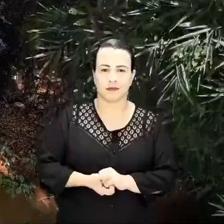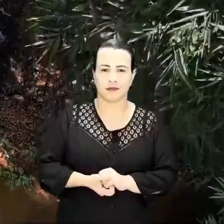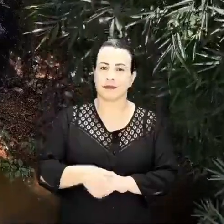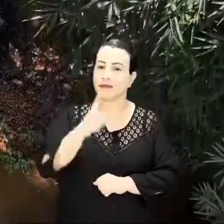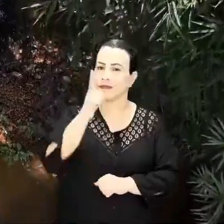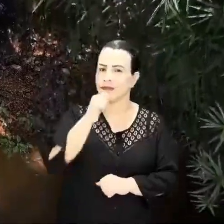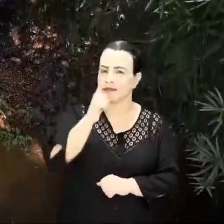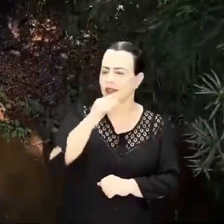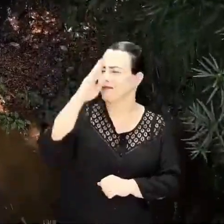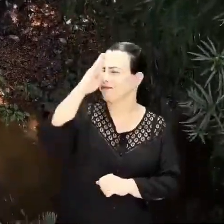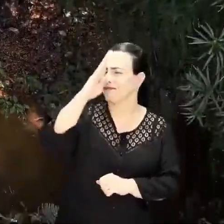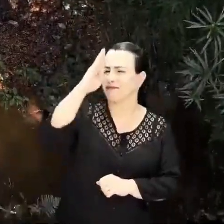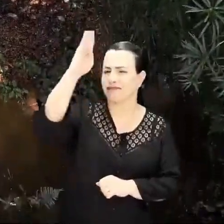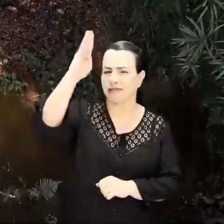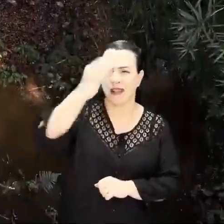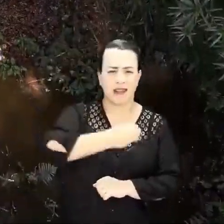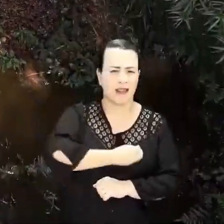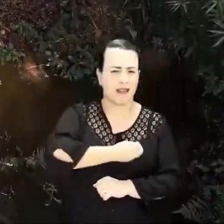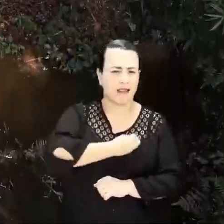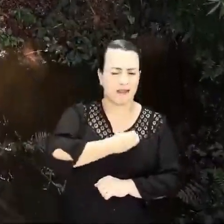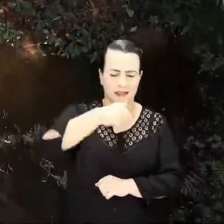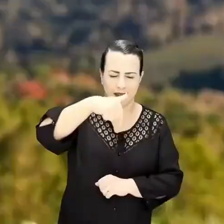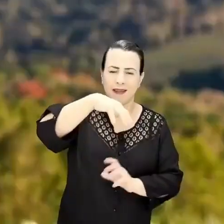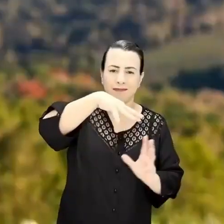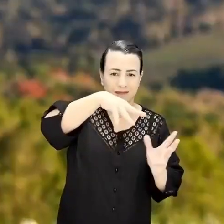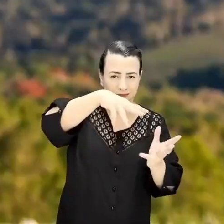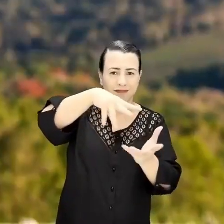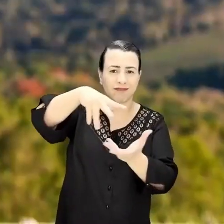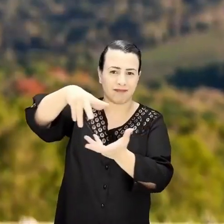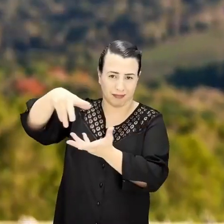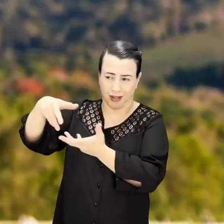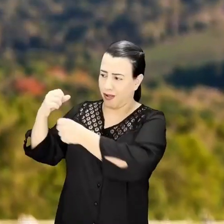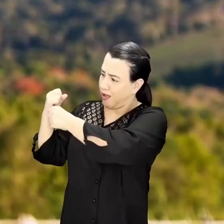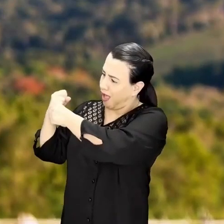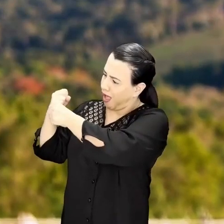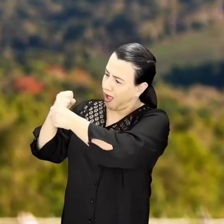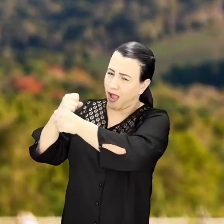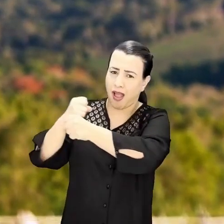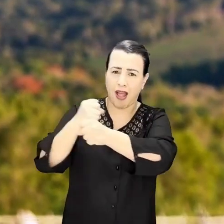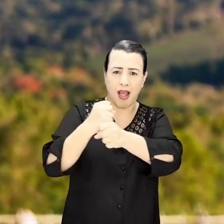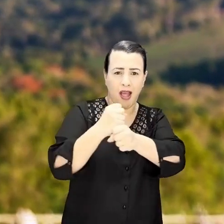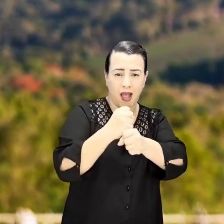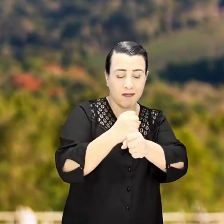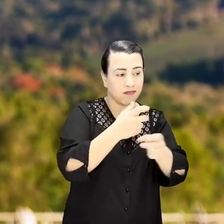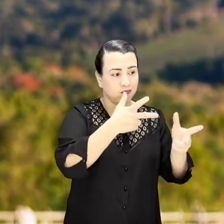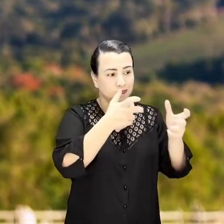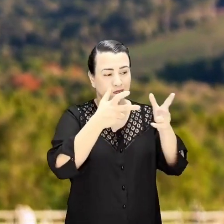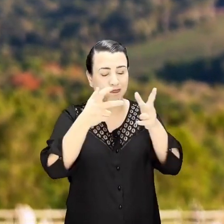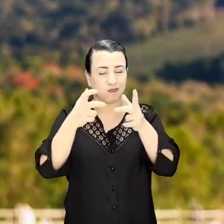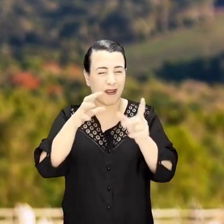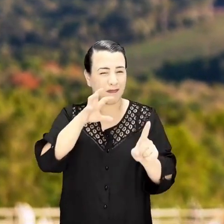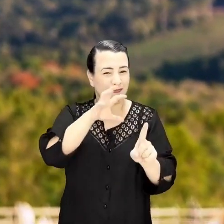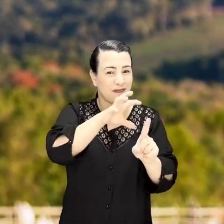A água é essencial para a vida em nosso planeta. Ao longo dos anos, testemunhamos o impacto das ações